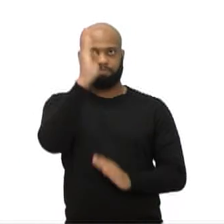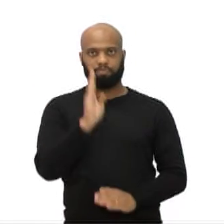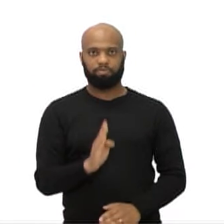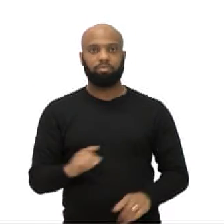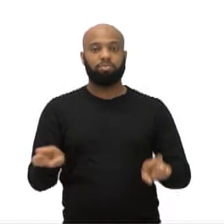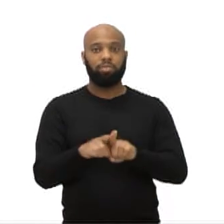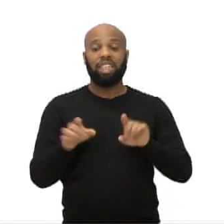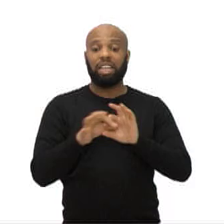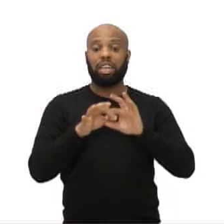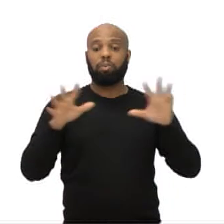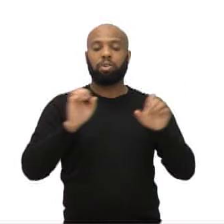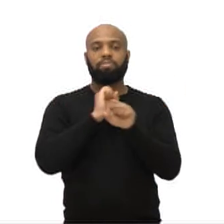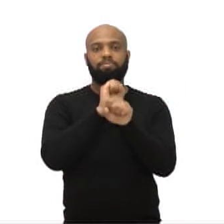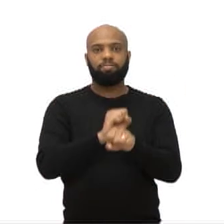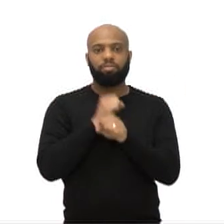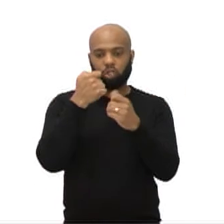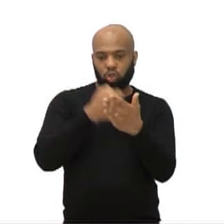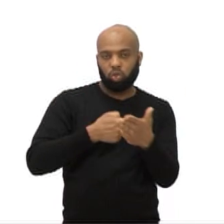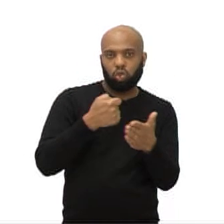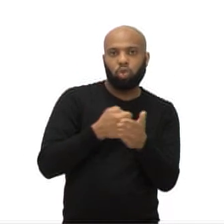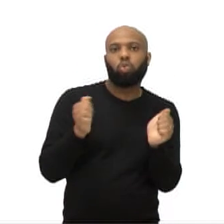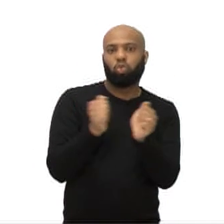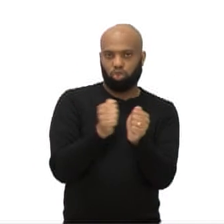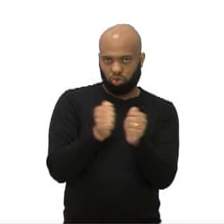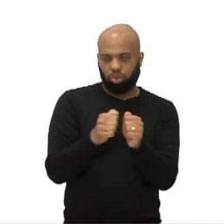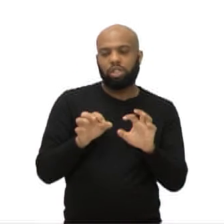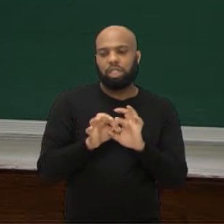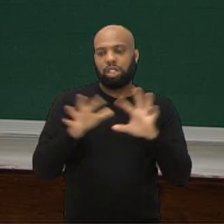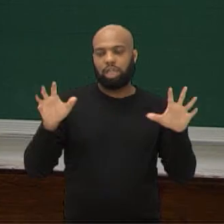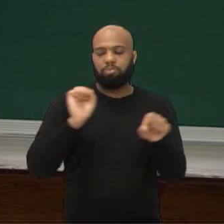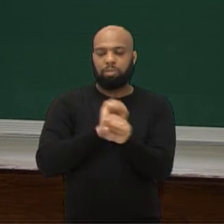lutaram nas tropas farroupilhas. Então,